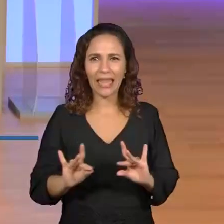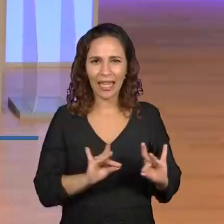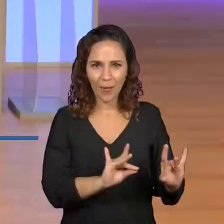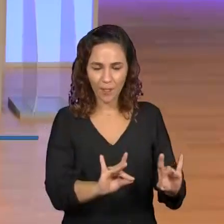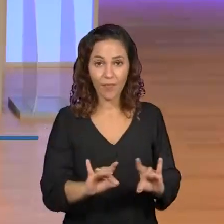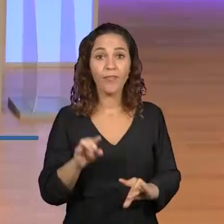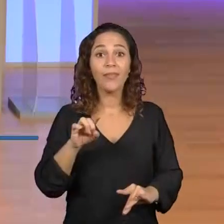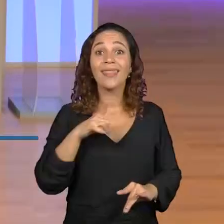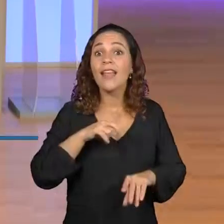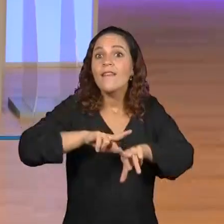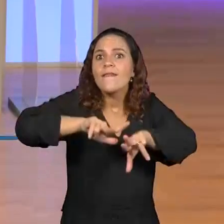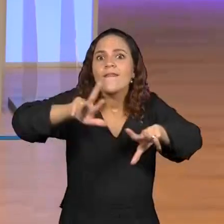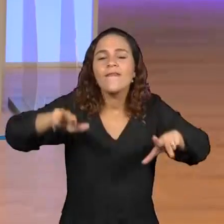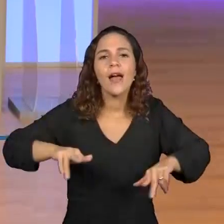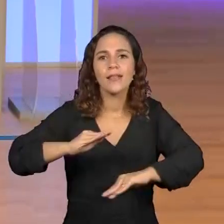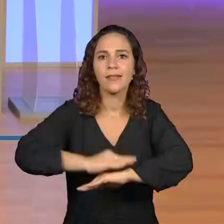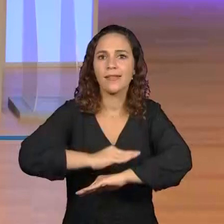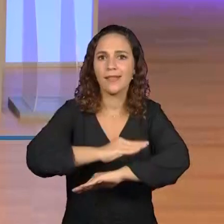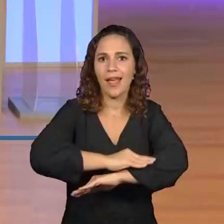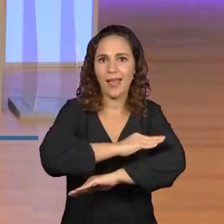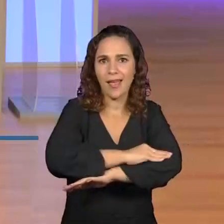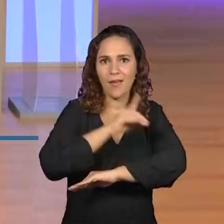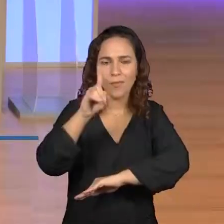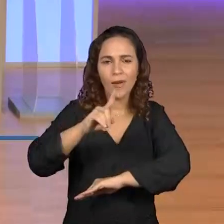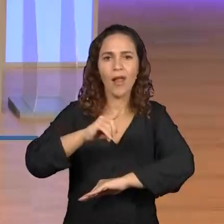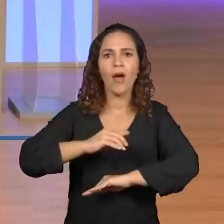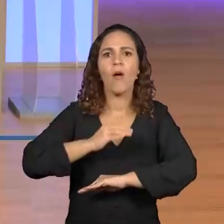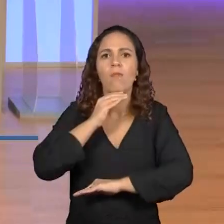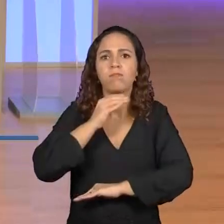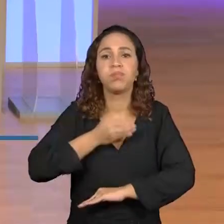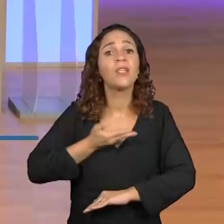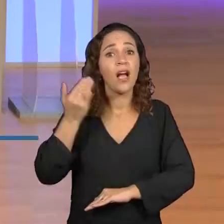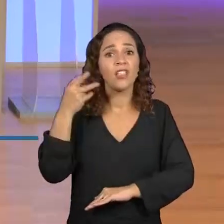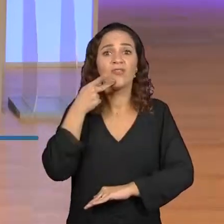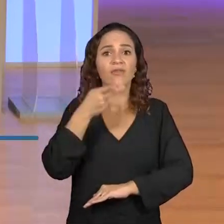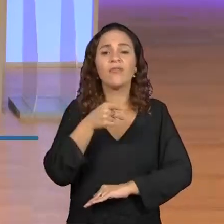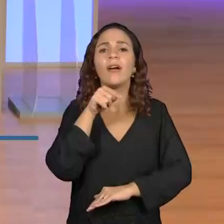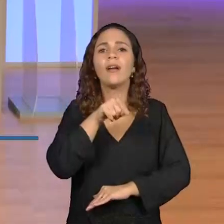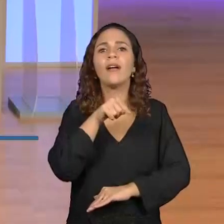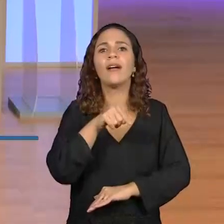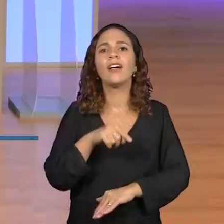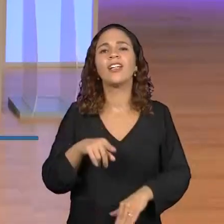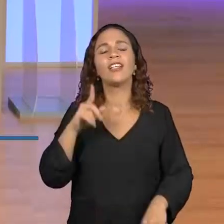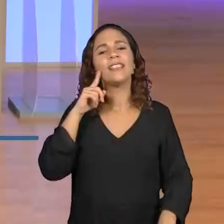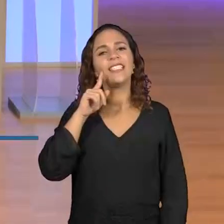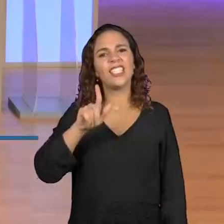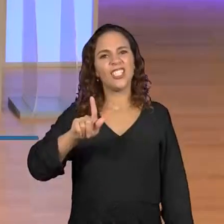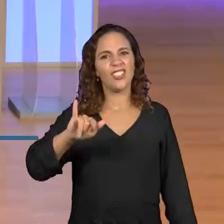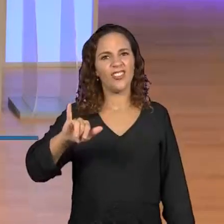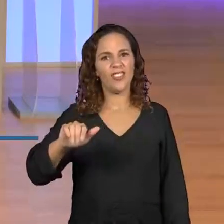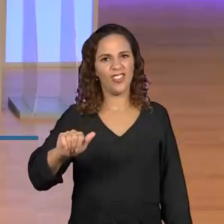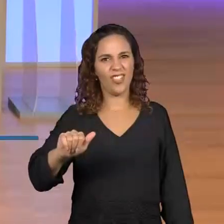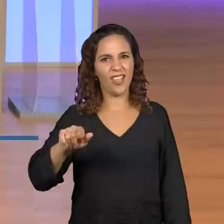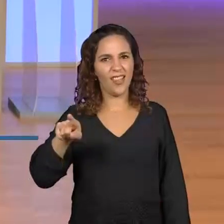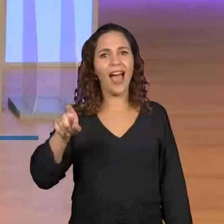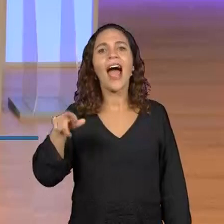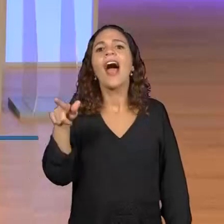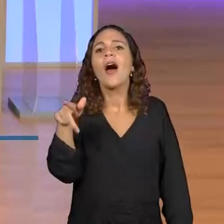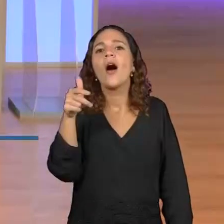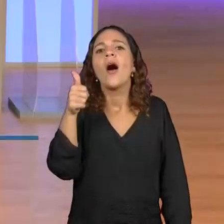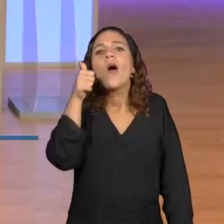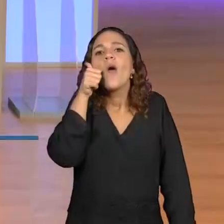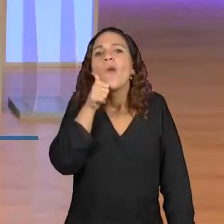ficavam muitos sapos em volta. E lá nós nem chamávamos rã, chamávamos de gia. Era a mulher do sapo, a gia.